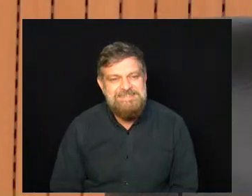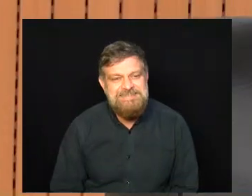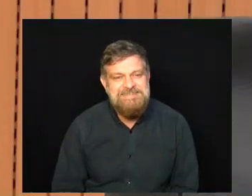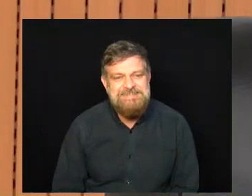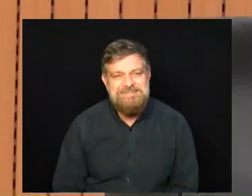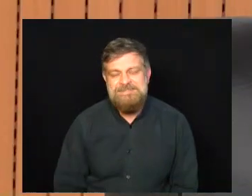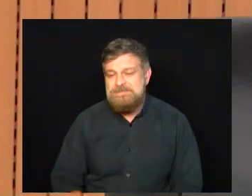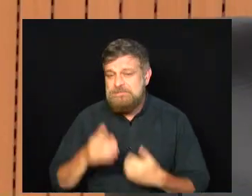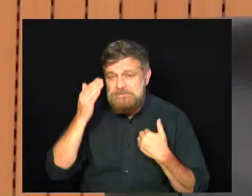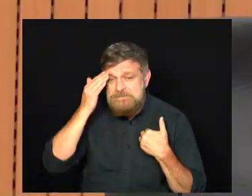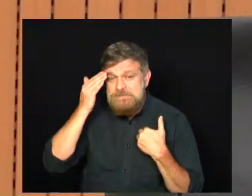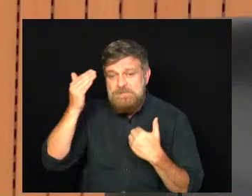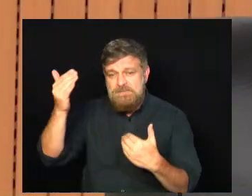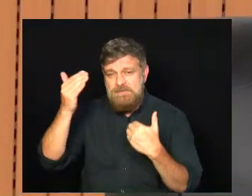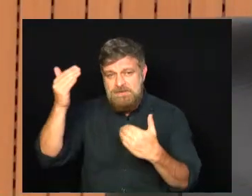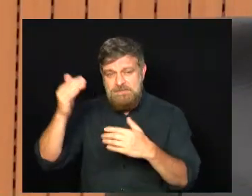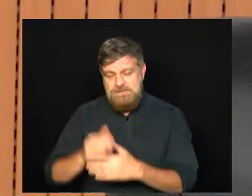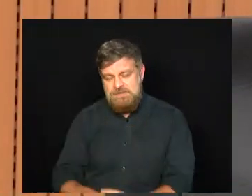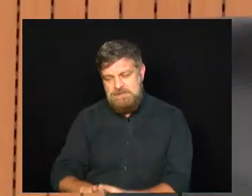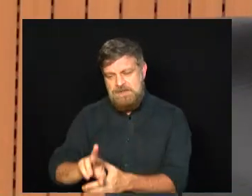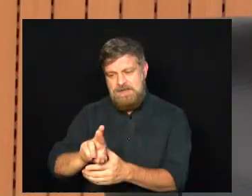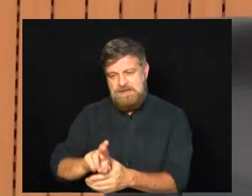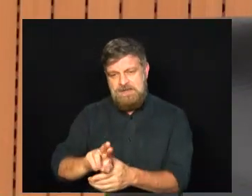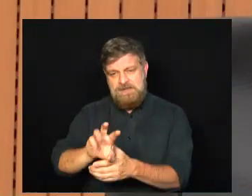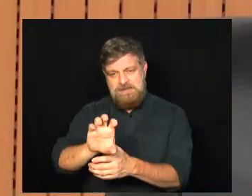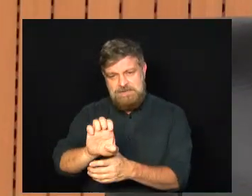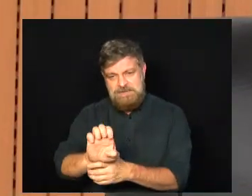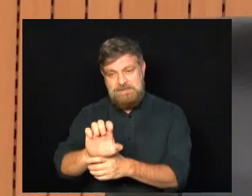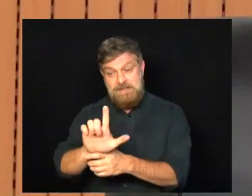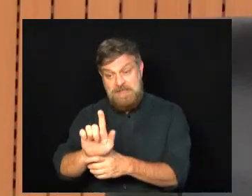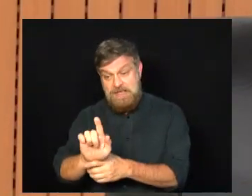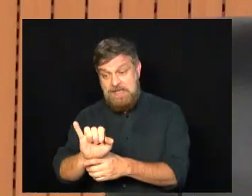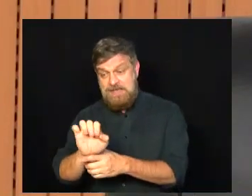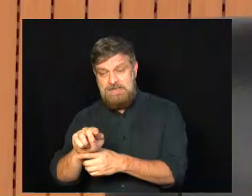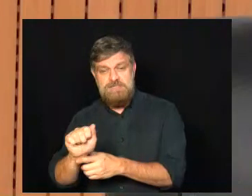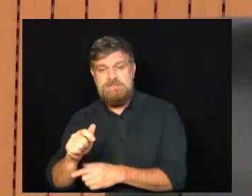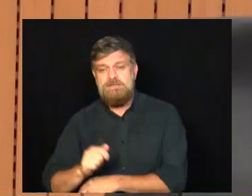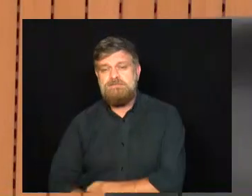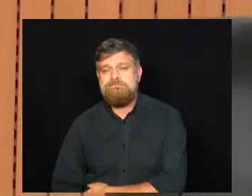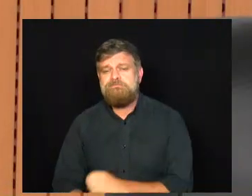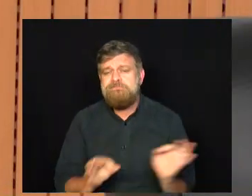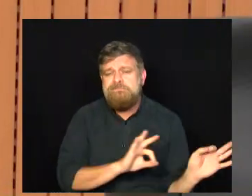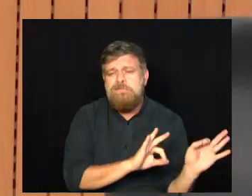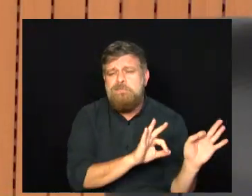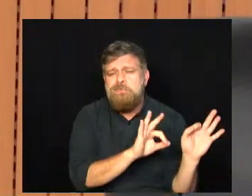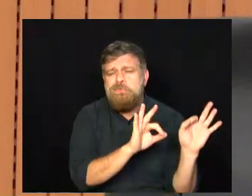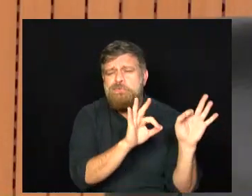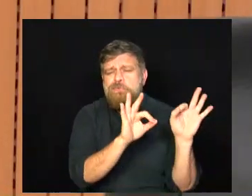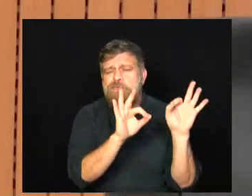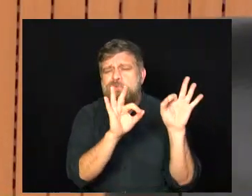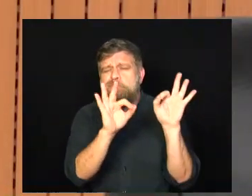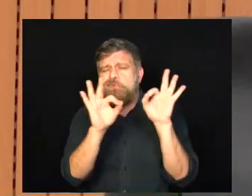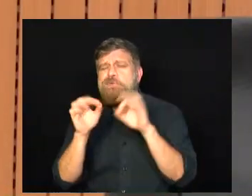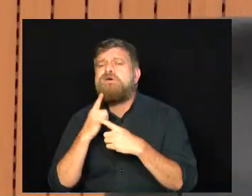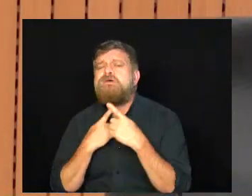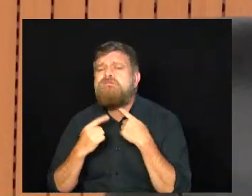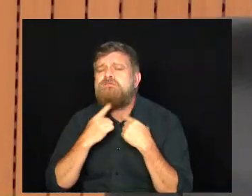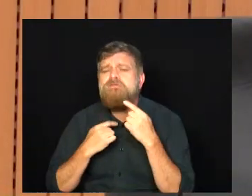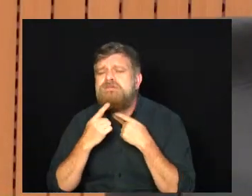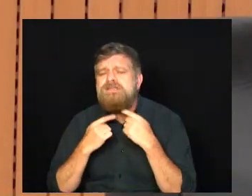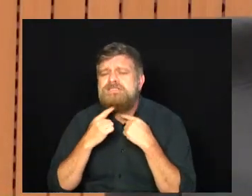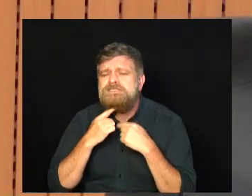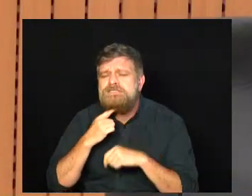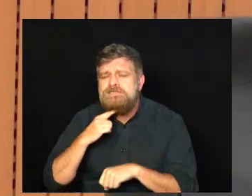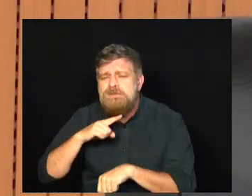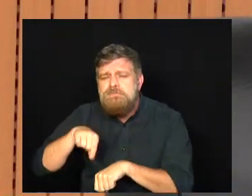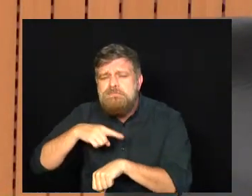Muito obrigada, doutora Regina Márcia. Dá vontade de ficar ouvindo a tarde toda, né? Mas,